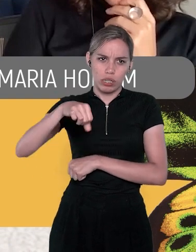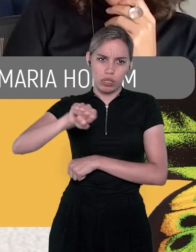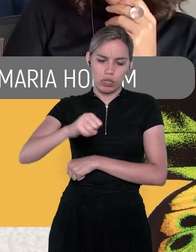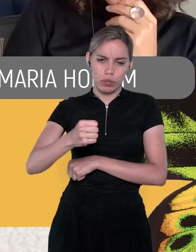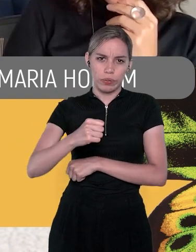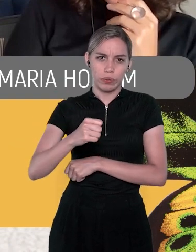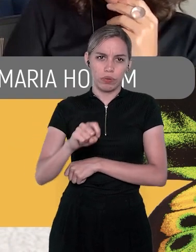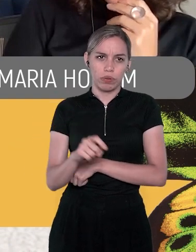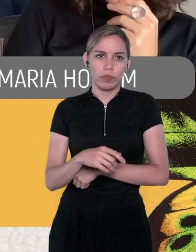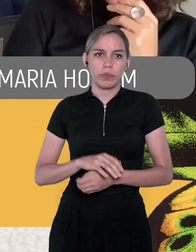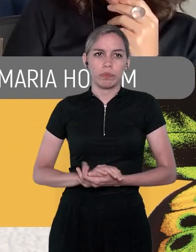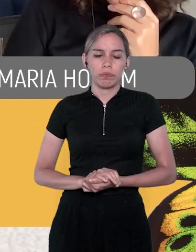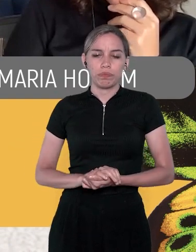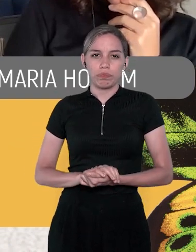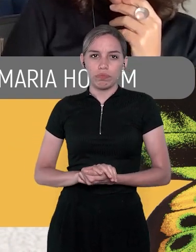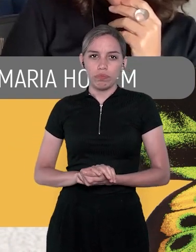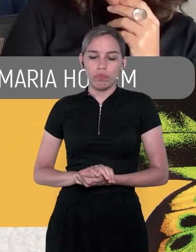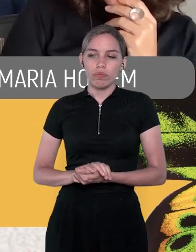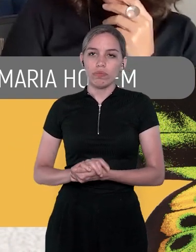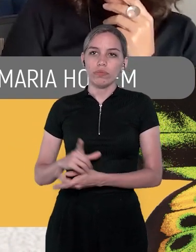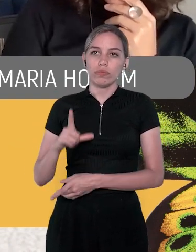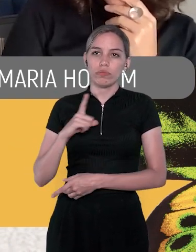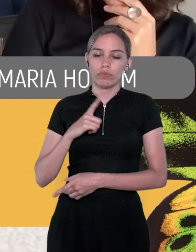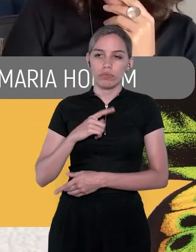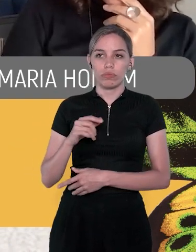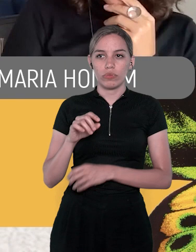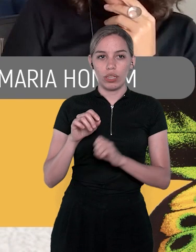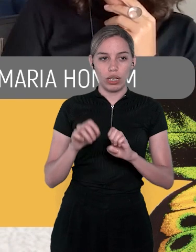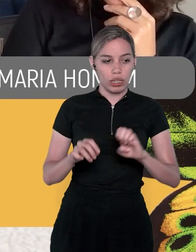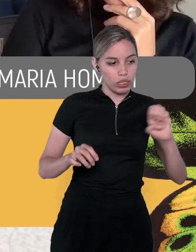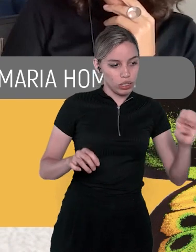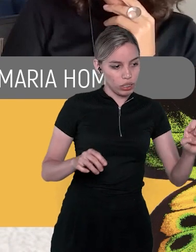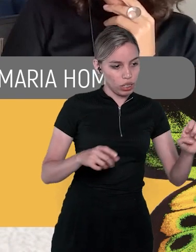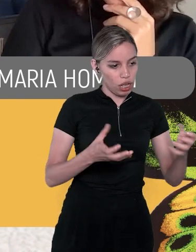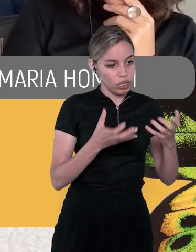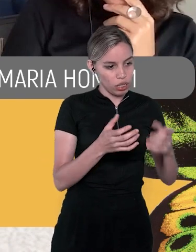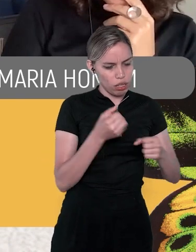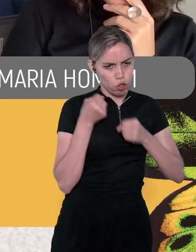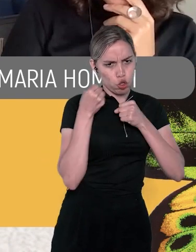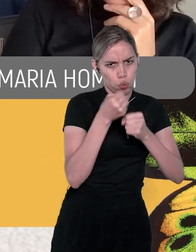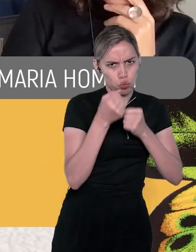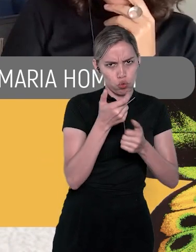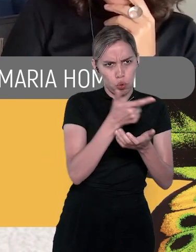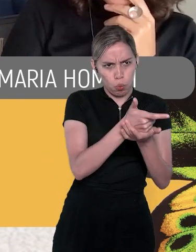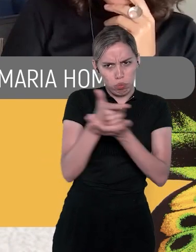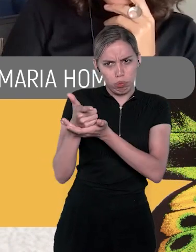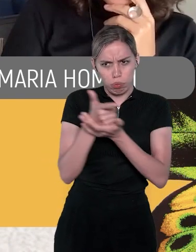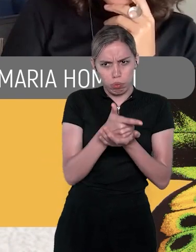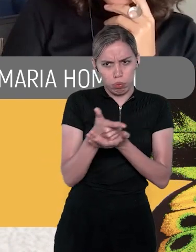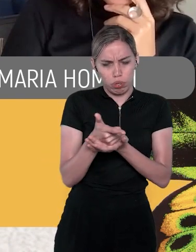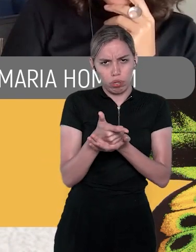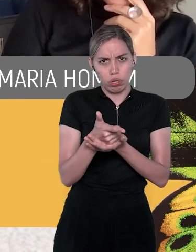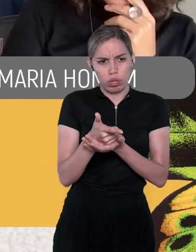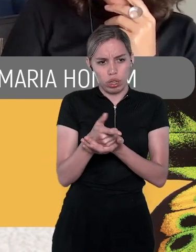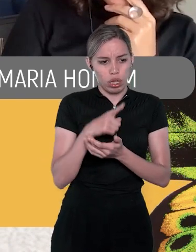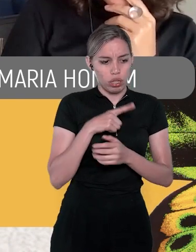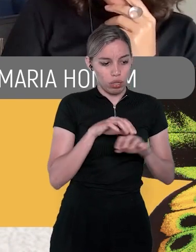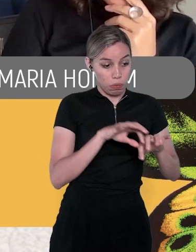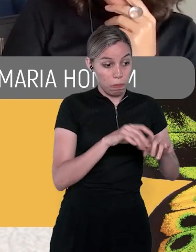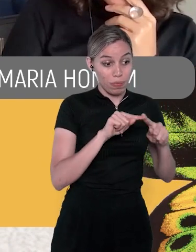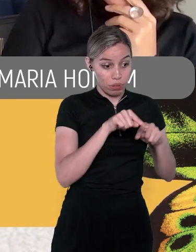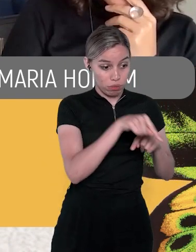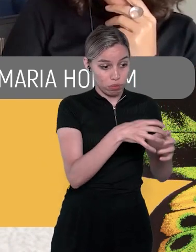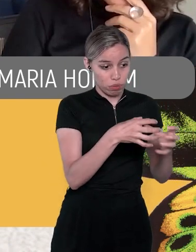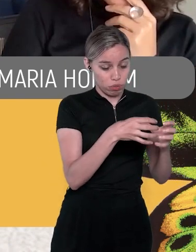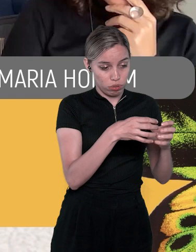discussão entre a esquerda que queria ir para a luta armada e a esquerda que não queria ir para a